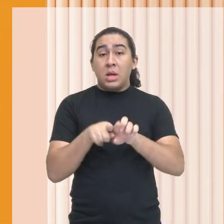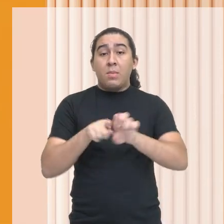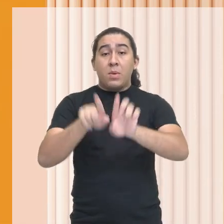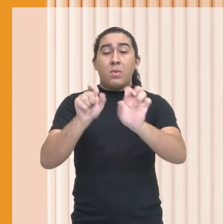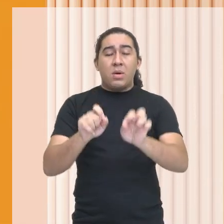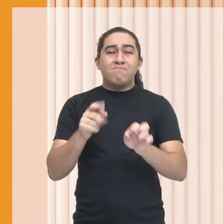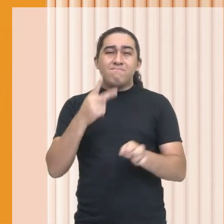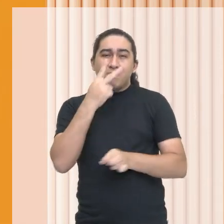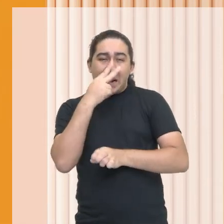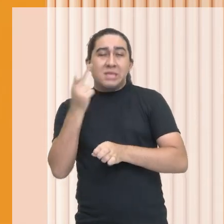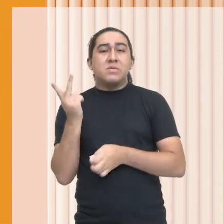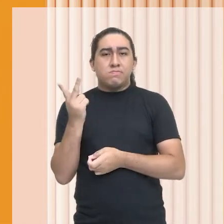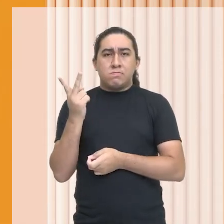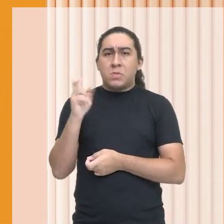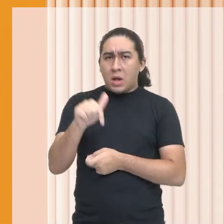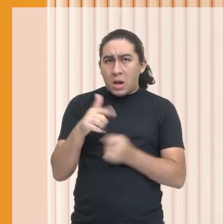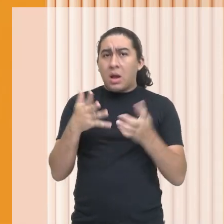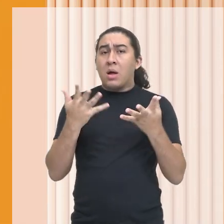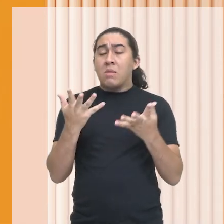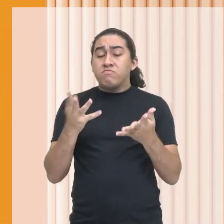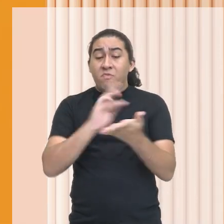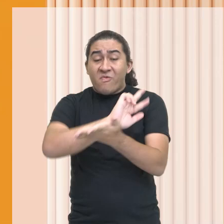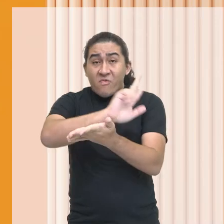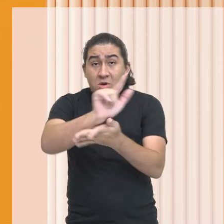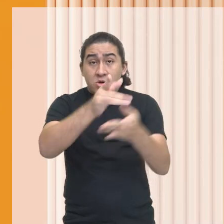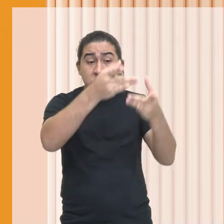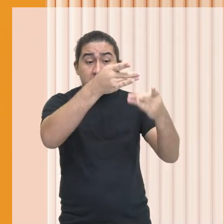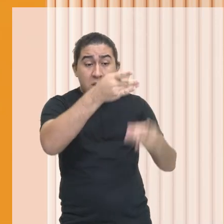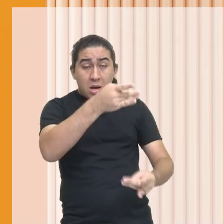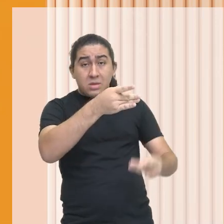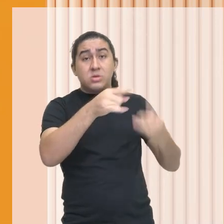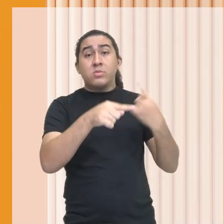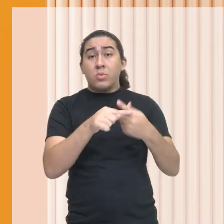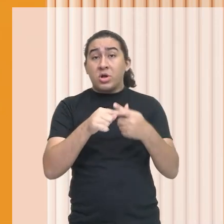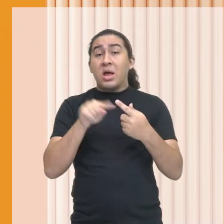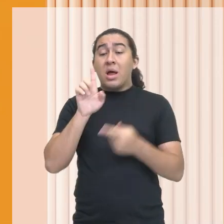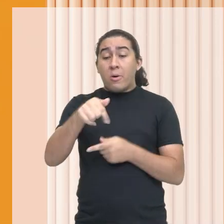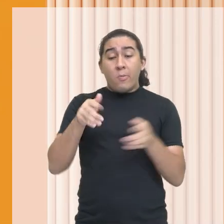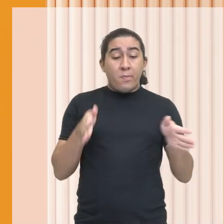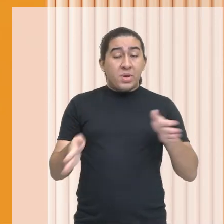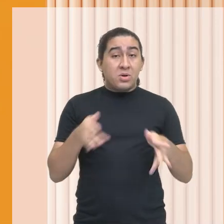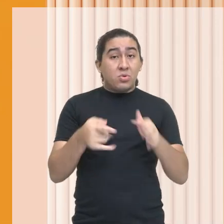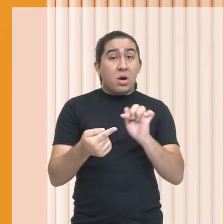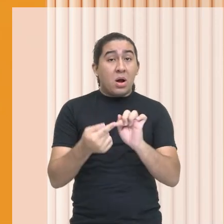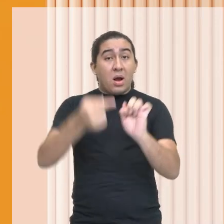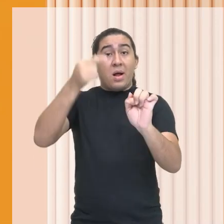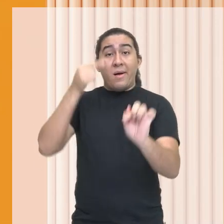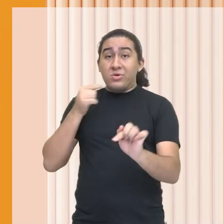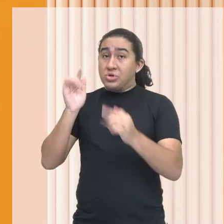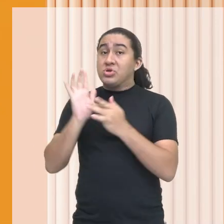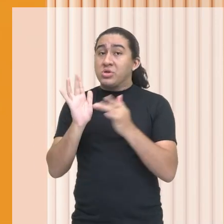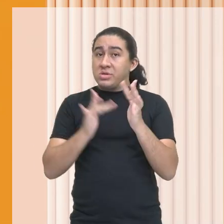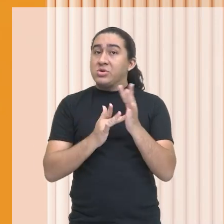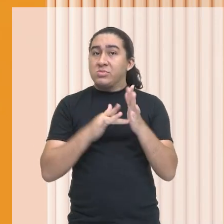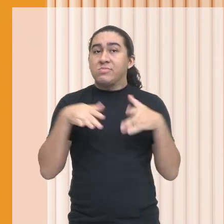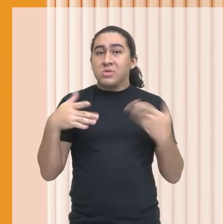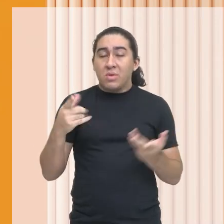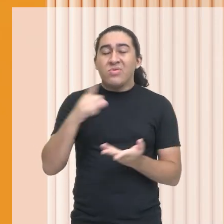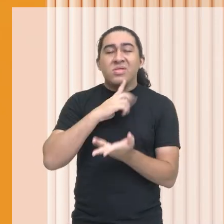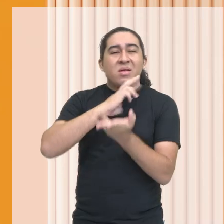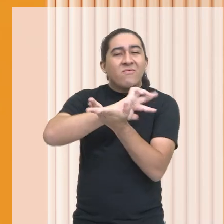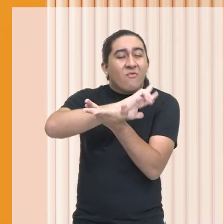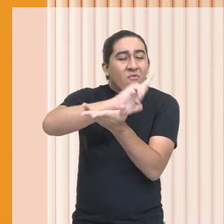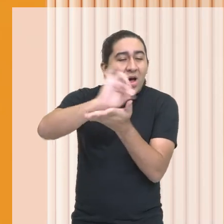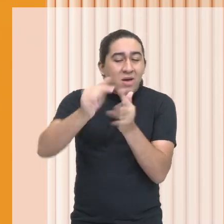certa complexidade. Afinal, estamos tratando, né, de um período anteriormente a Cristo, então é um período